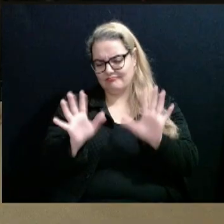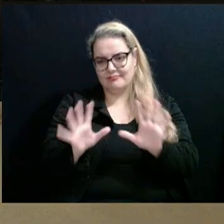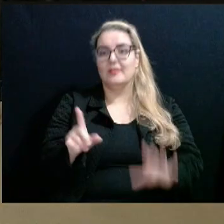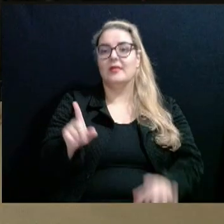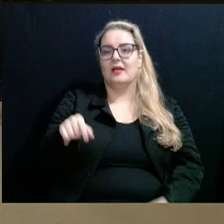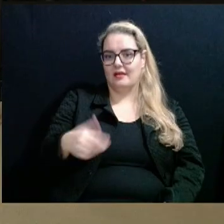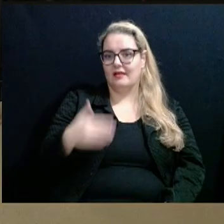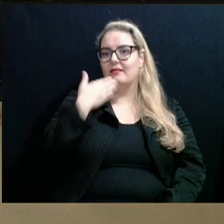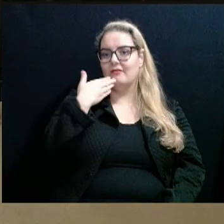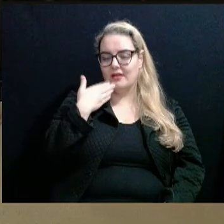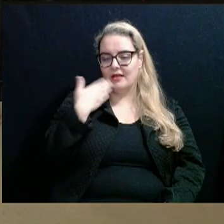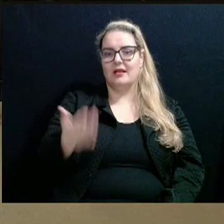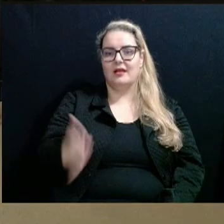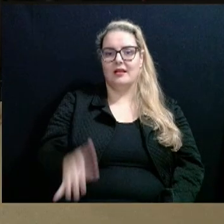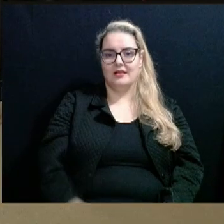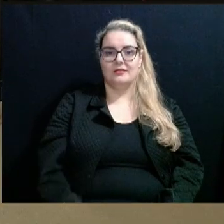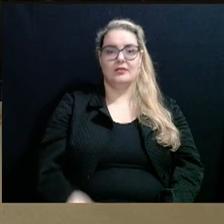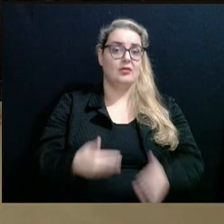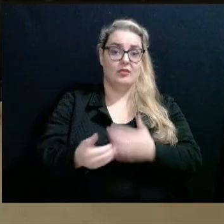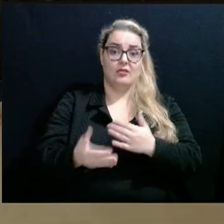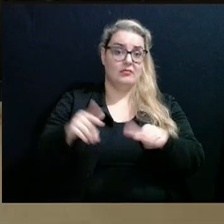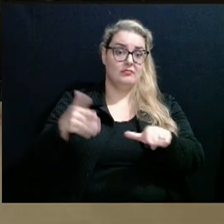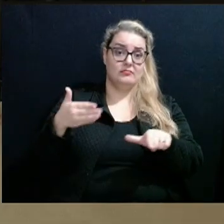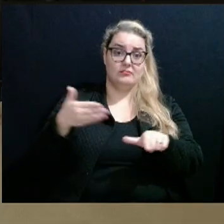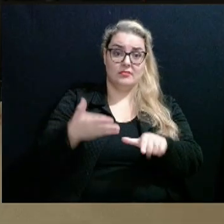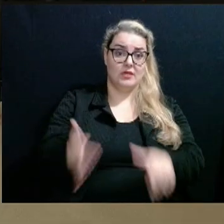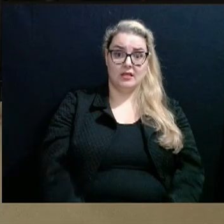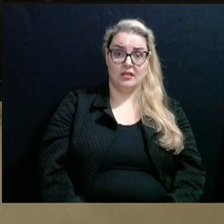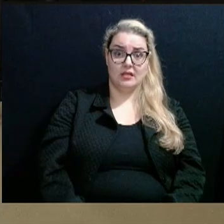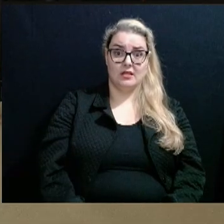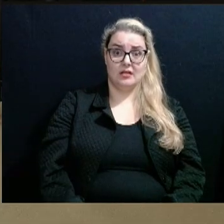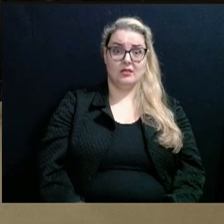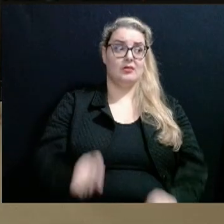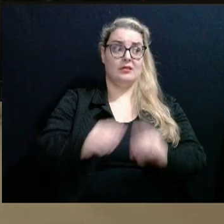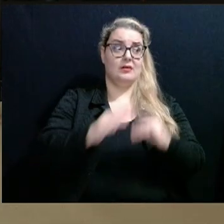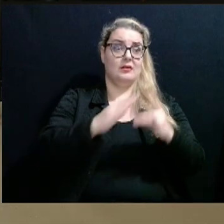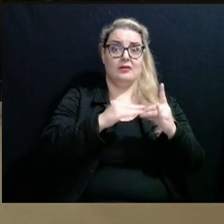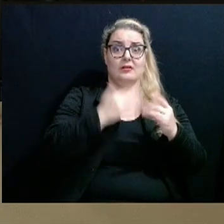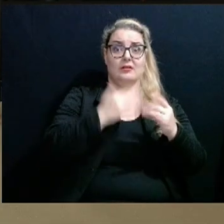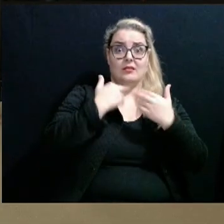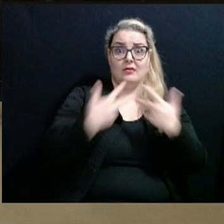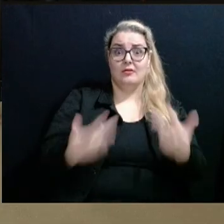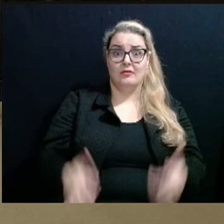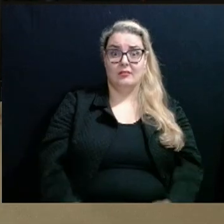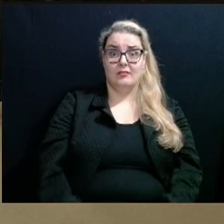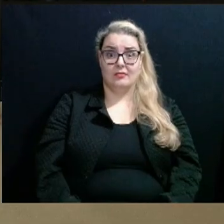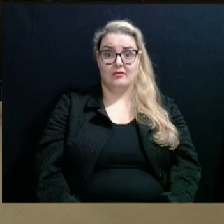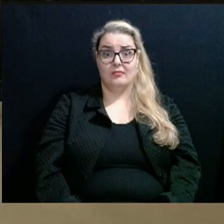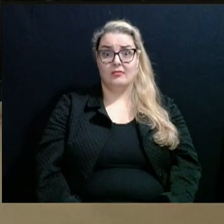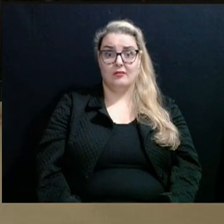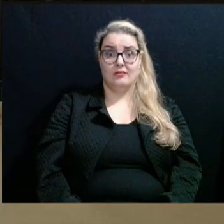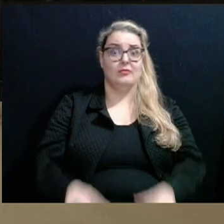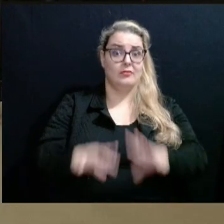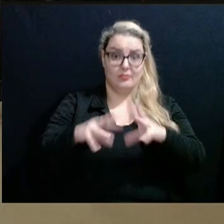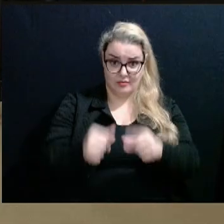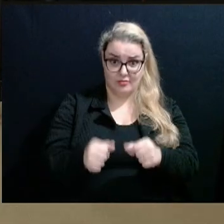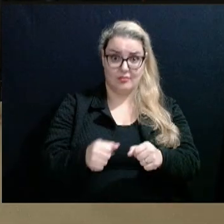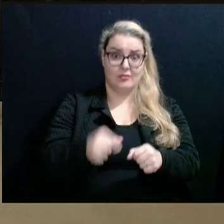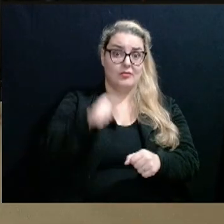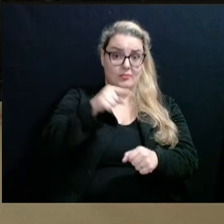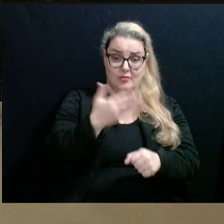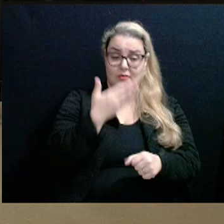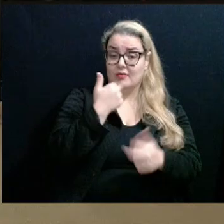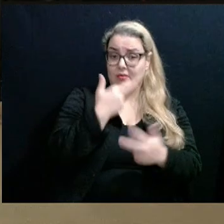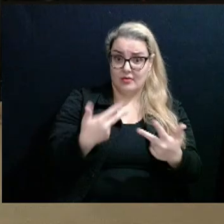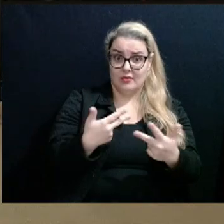qualquer lugar você vai falar, o que o vegano come? O vegano come tudo o que você come, eu só tiro a